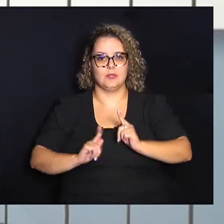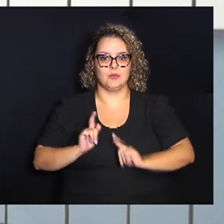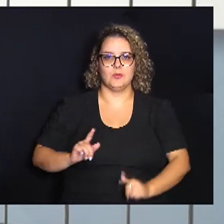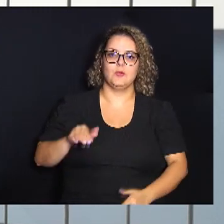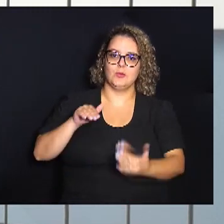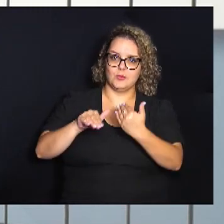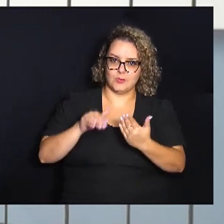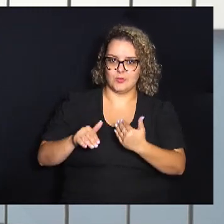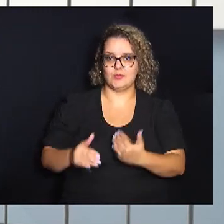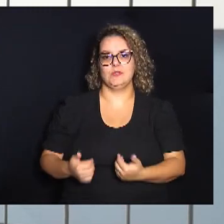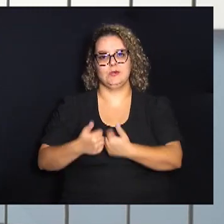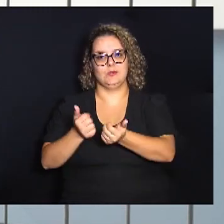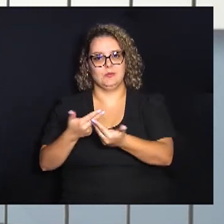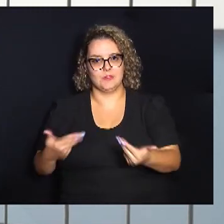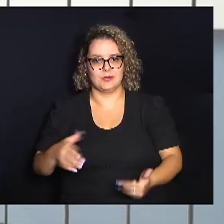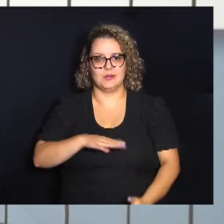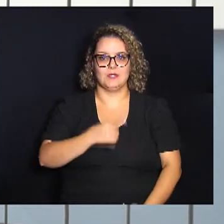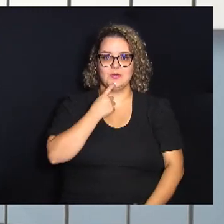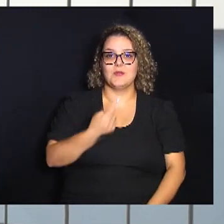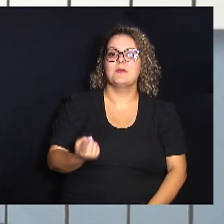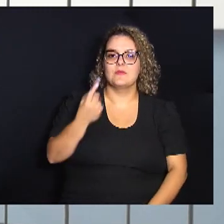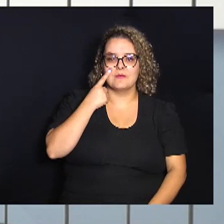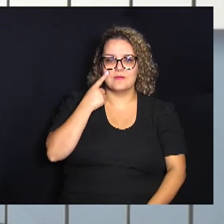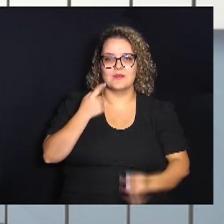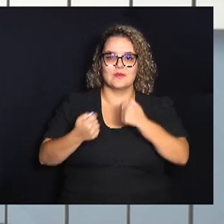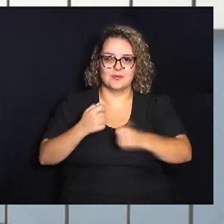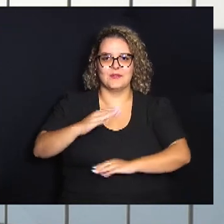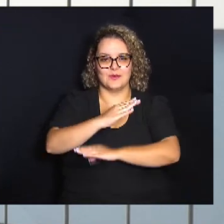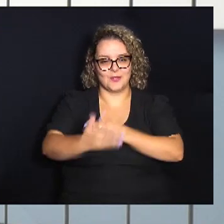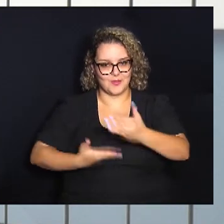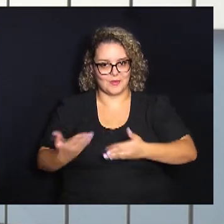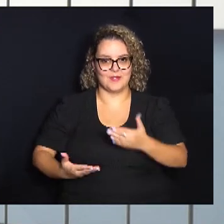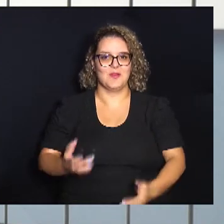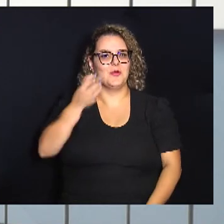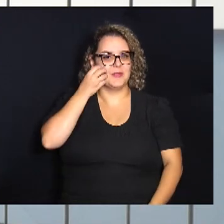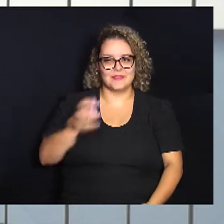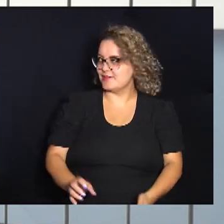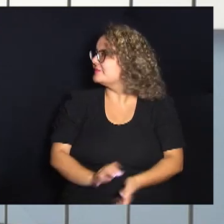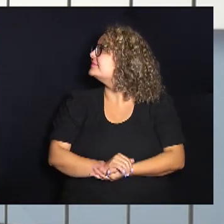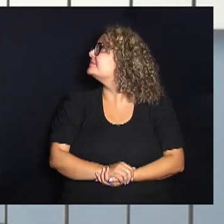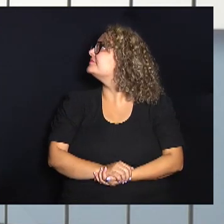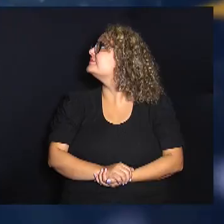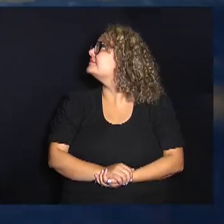trânsito e o transporte em Campinas. Confira agora no Câmara Serviço com André Aranha.